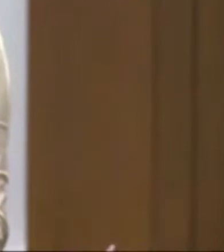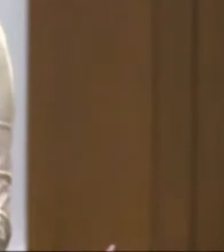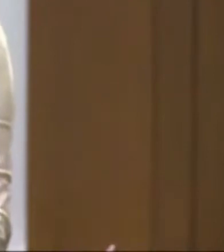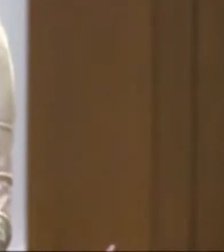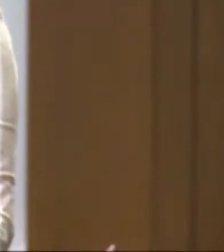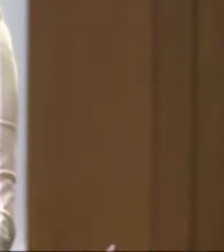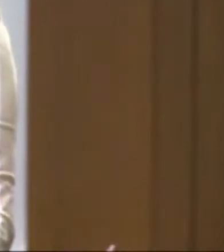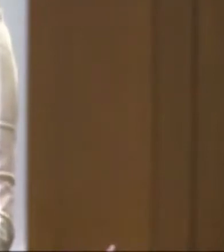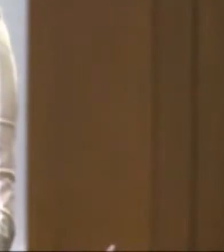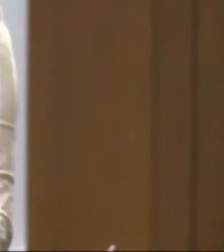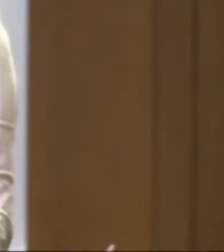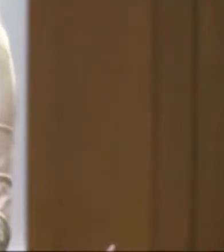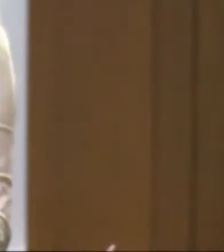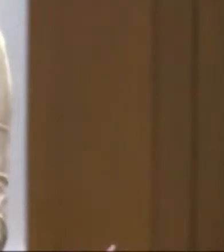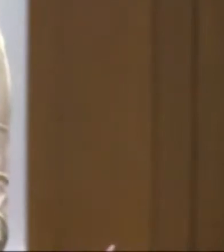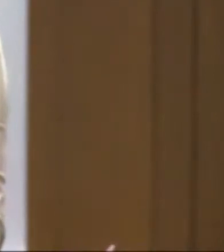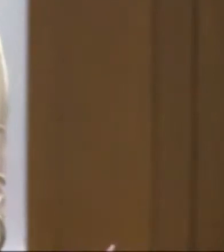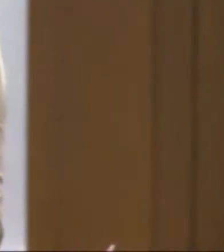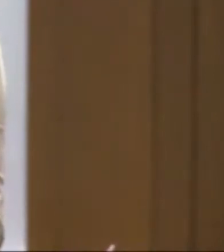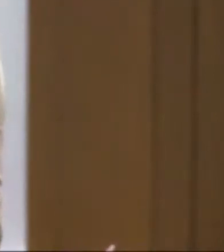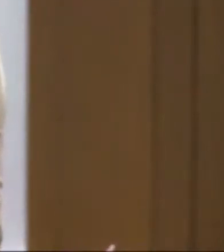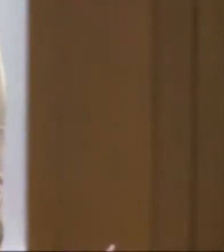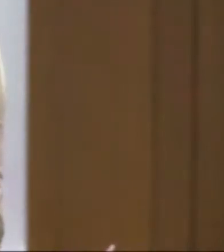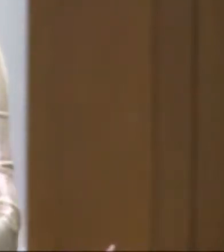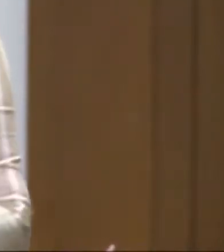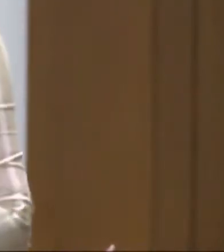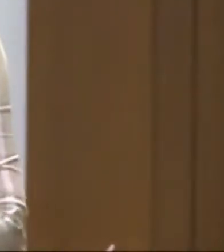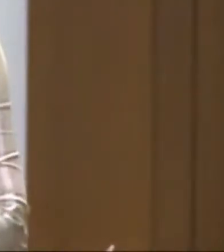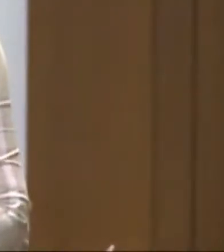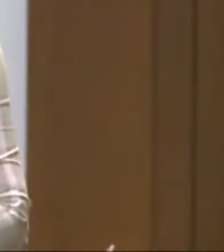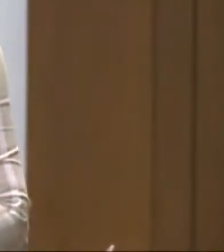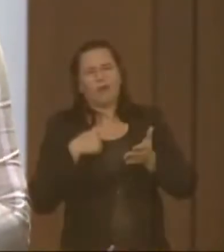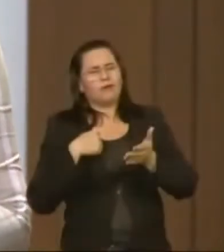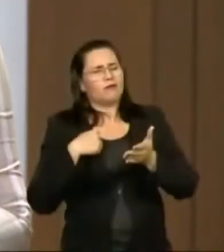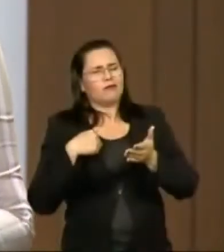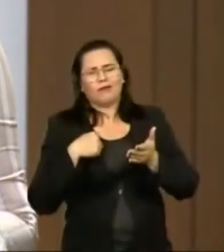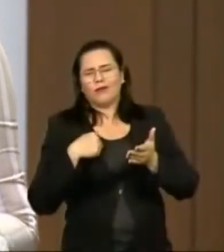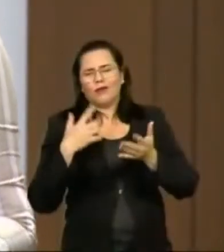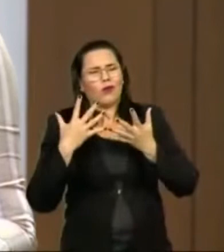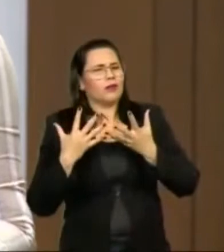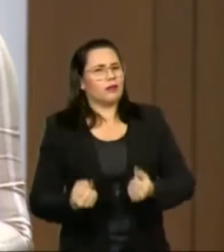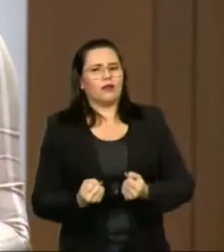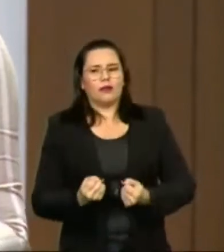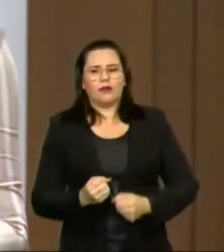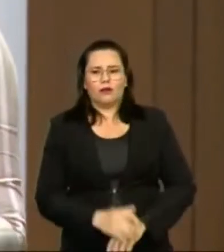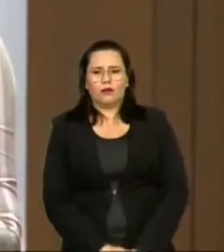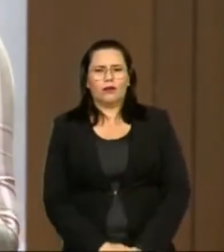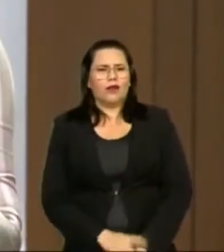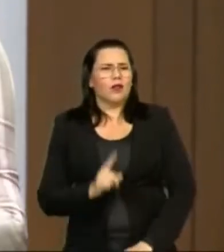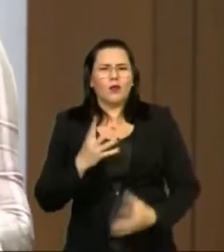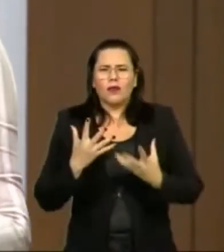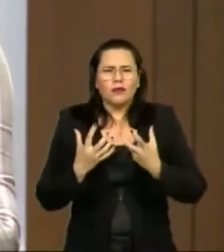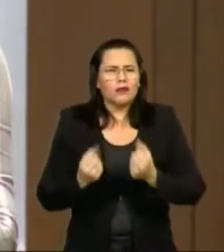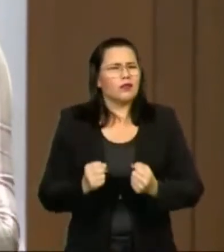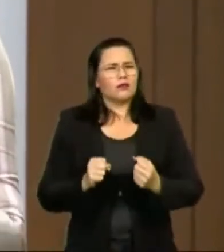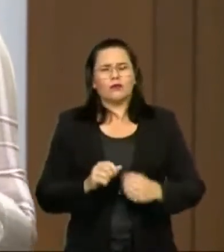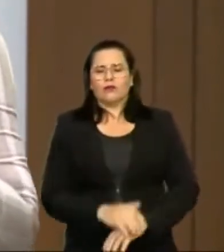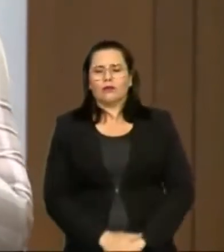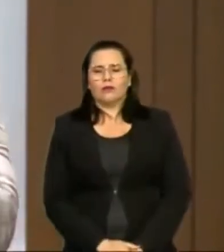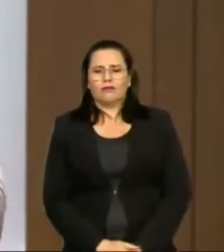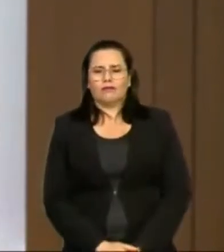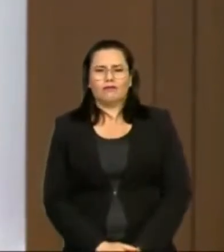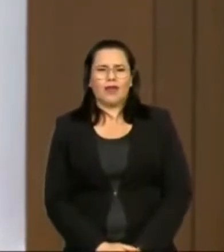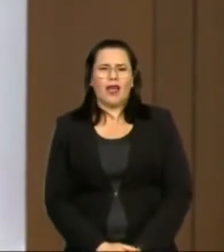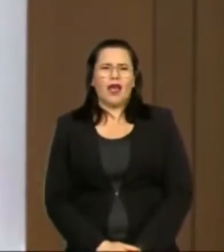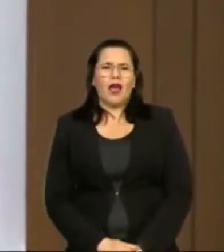vez é inadmissível. Para nós isso daqui é um